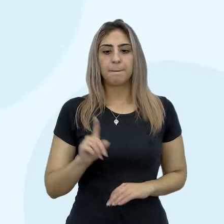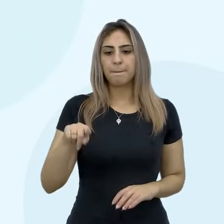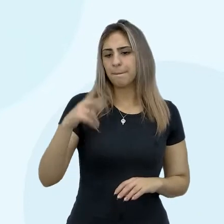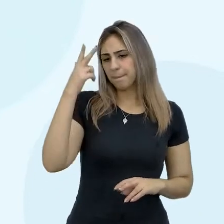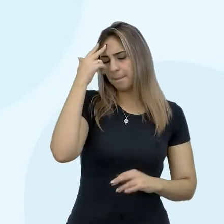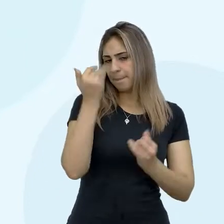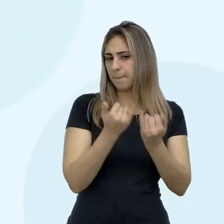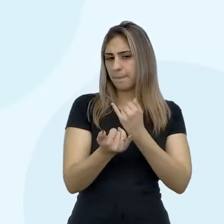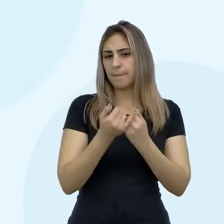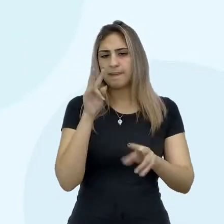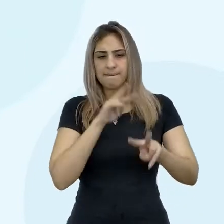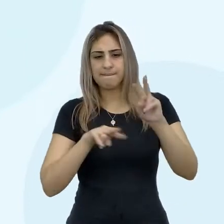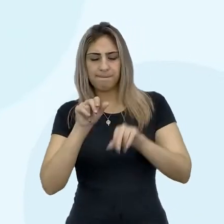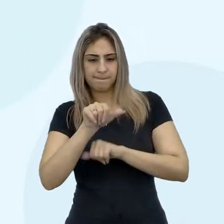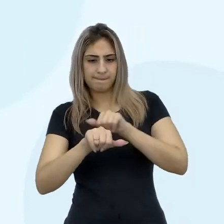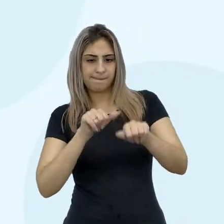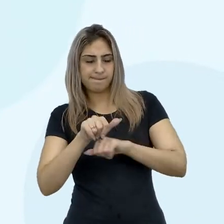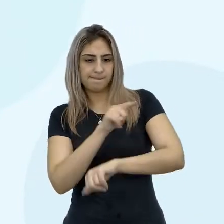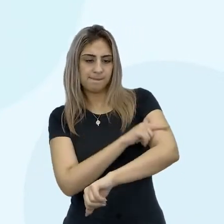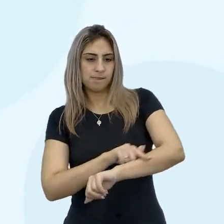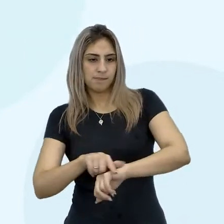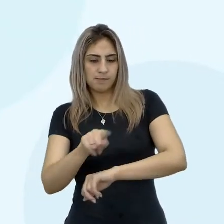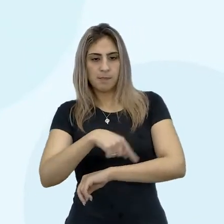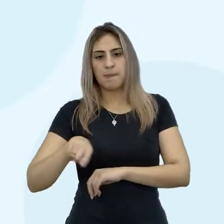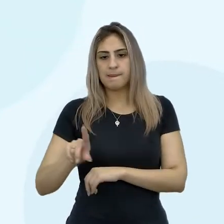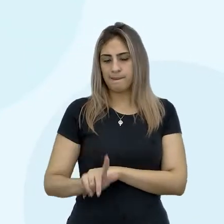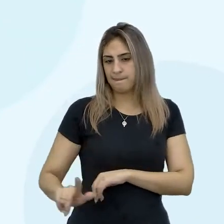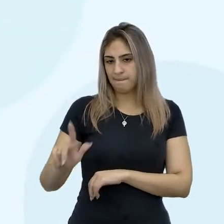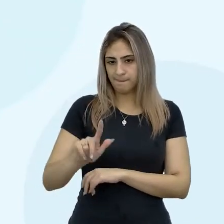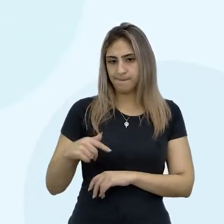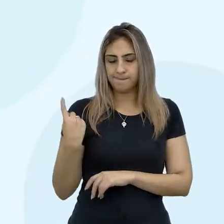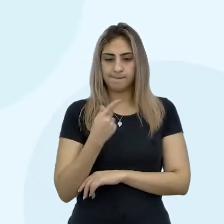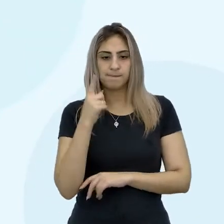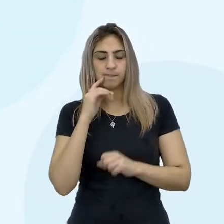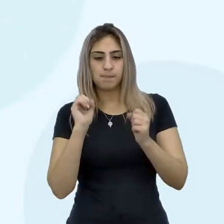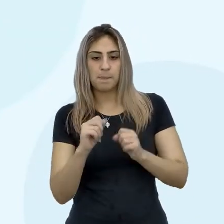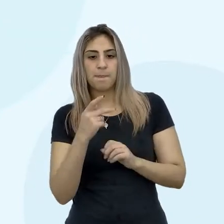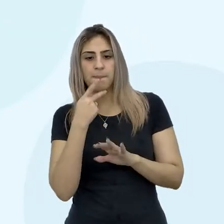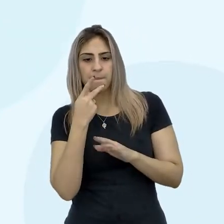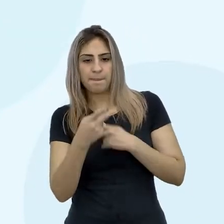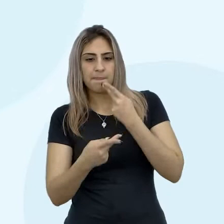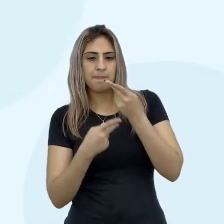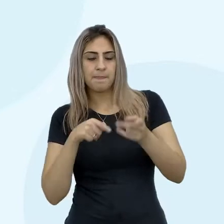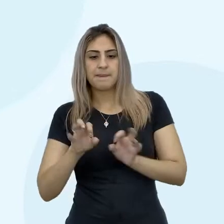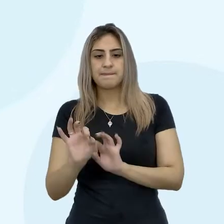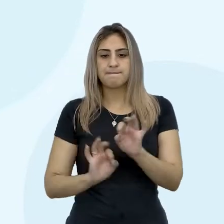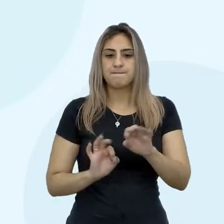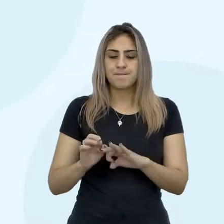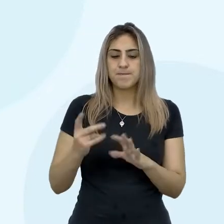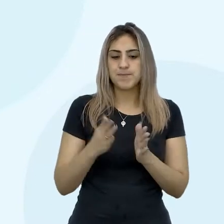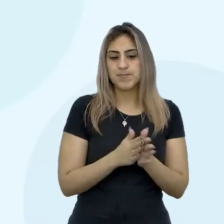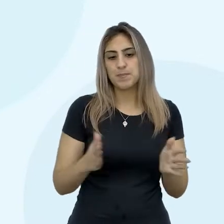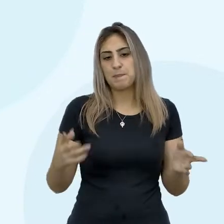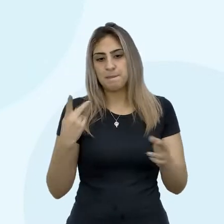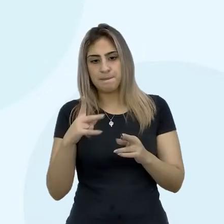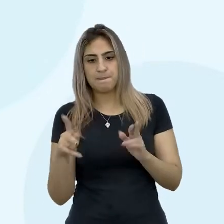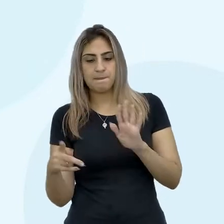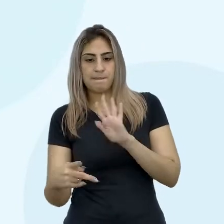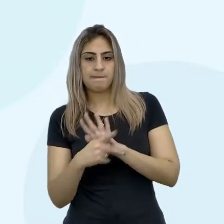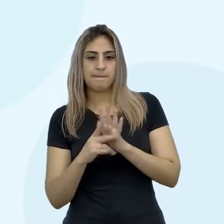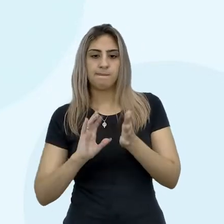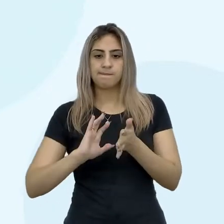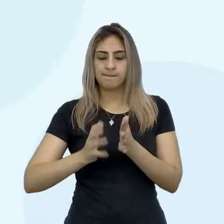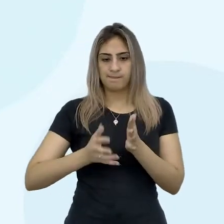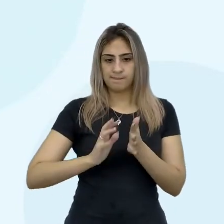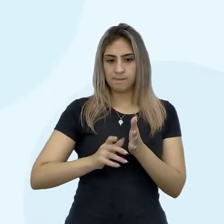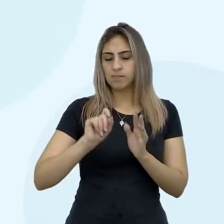comum observar mudanças no comportamento dos legisladores que não podem ser deduzidas do programa de seus respectivos